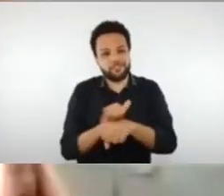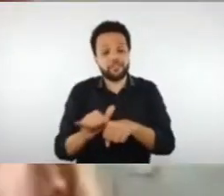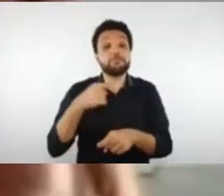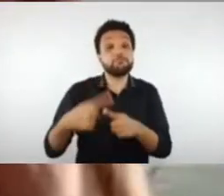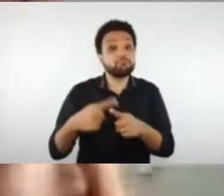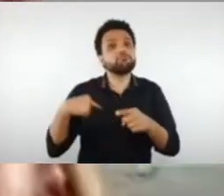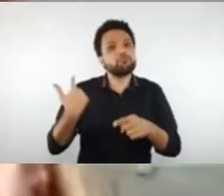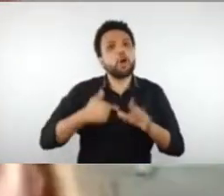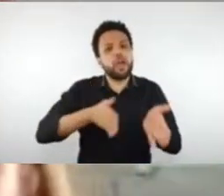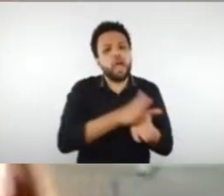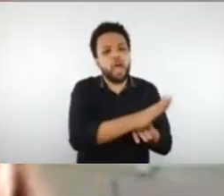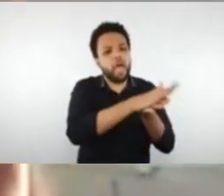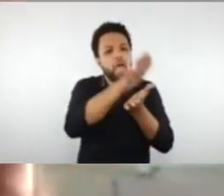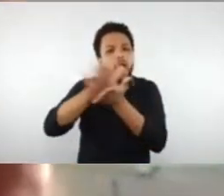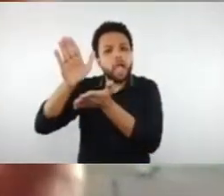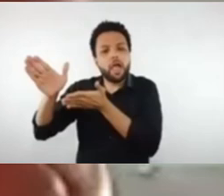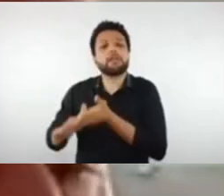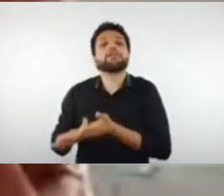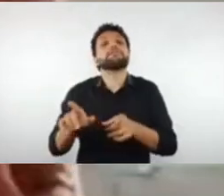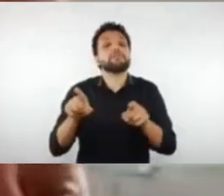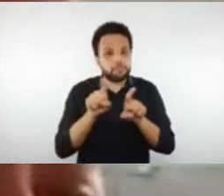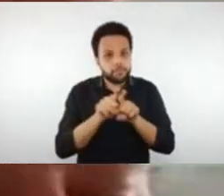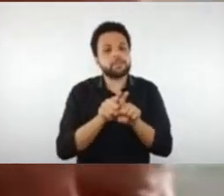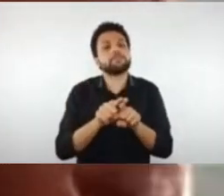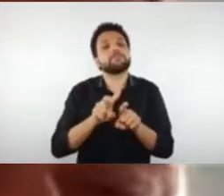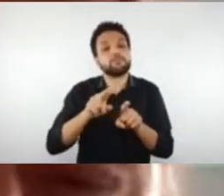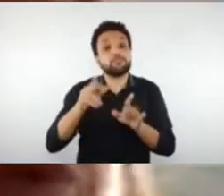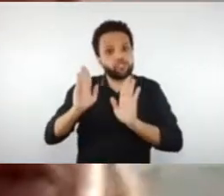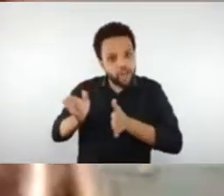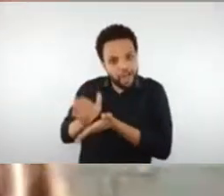em várias publicações que já saíram ou estão saindo, que fazem parte